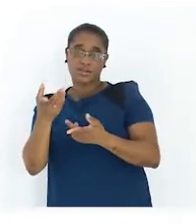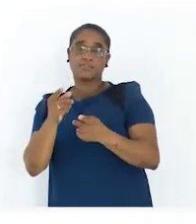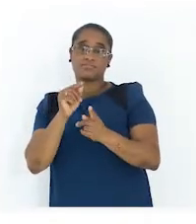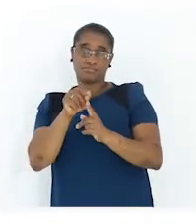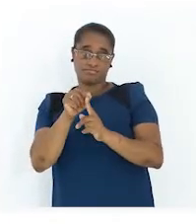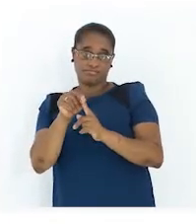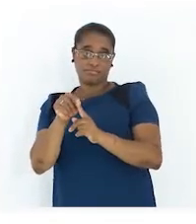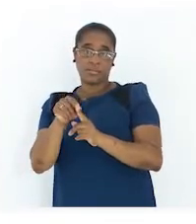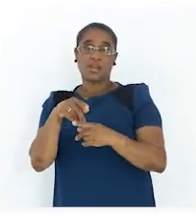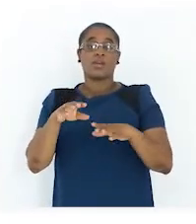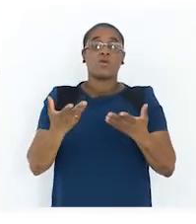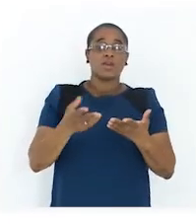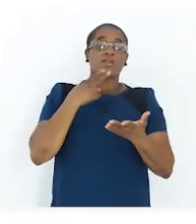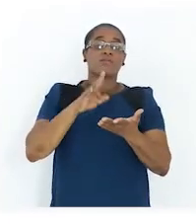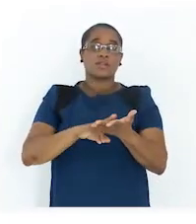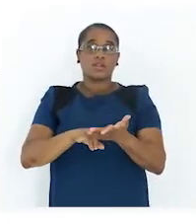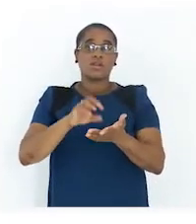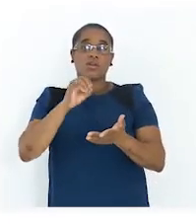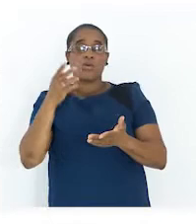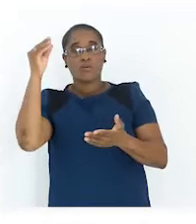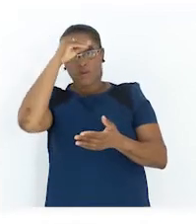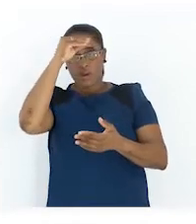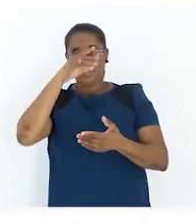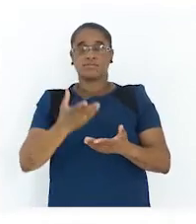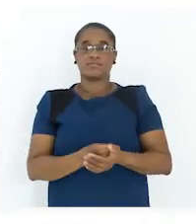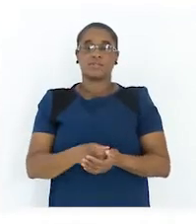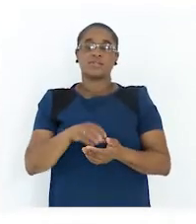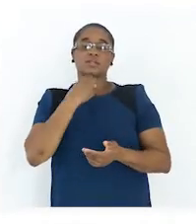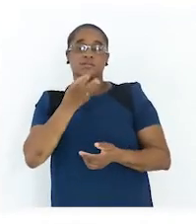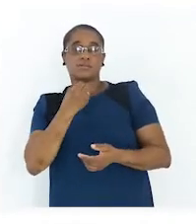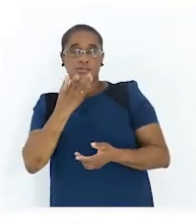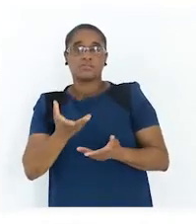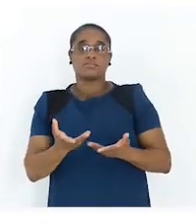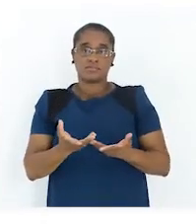que são verdadeiras e as que são falsas. Justifica